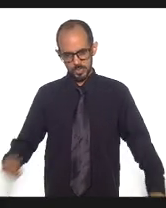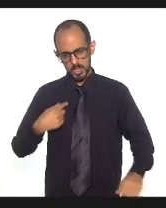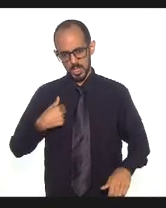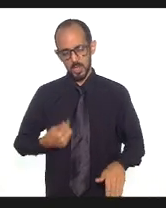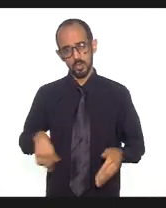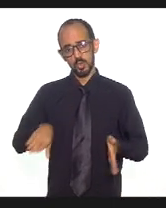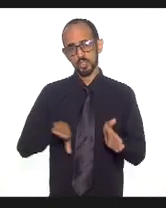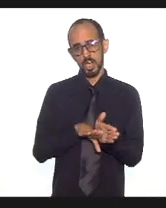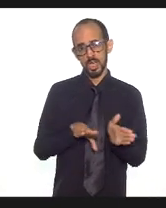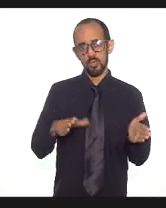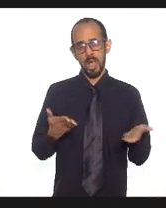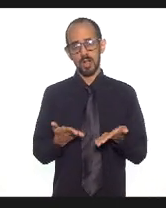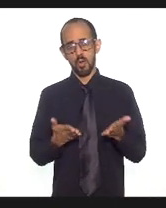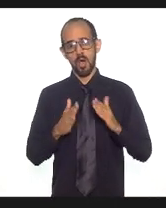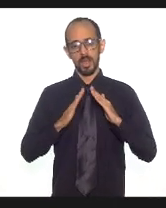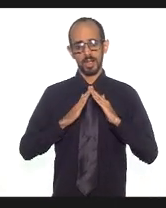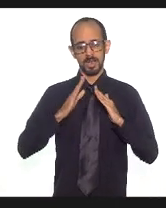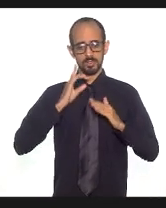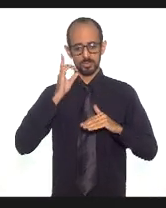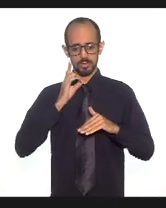Assembleia Legislativa, nesse ano,